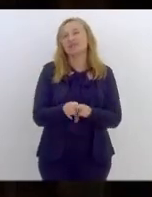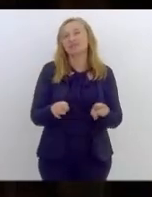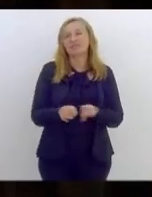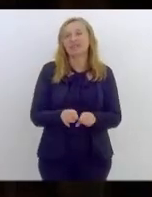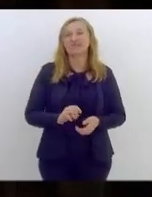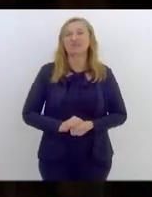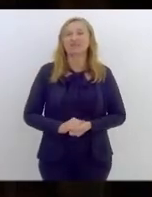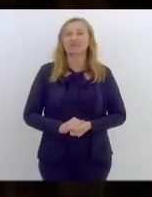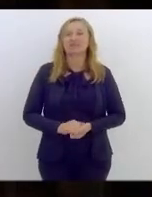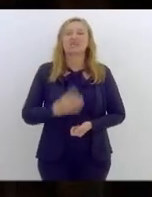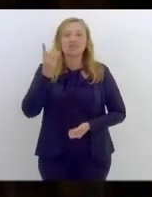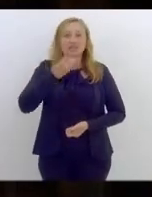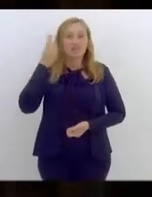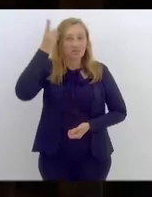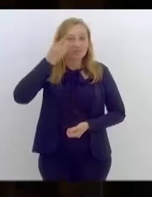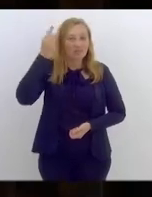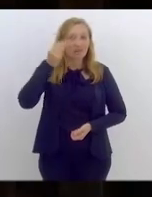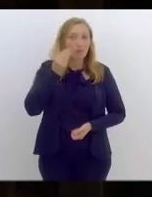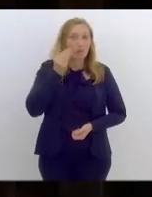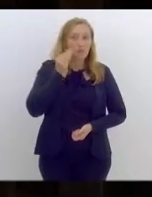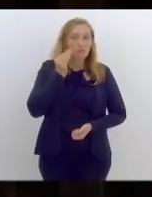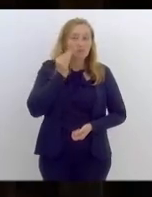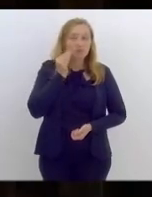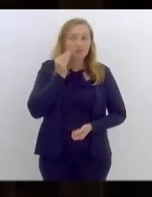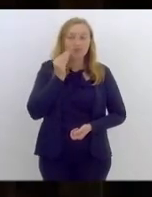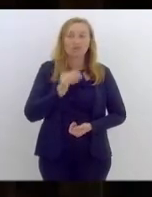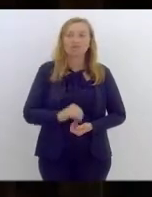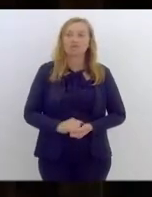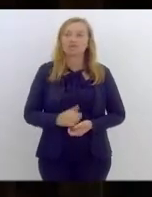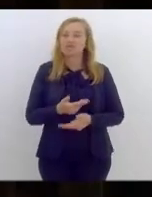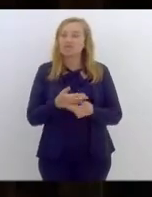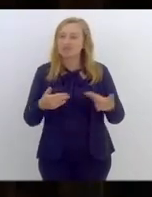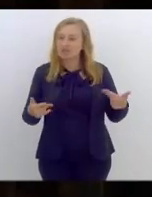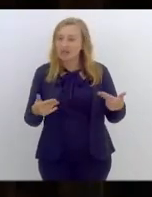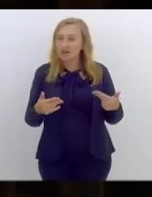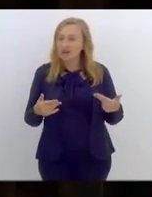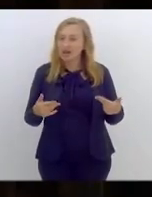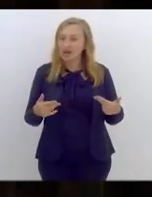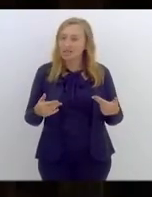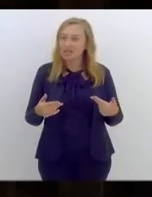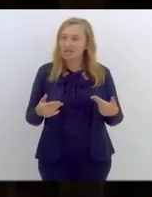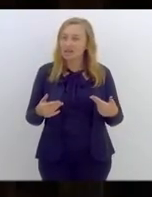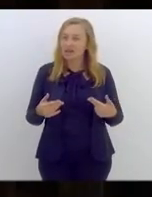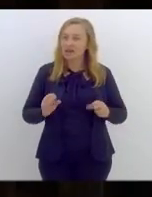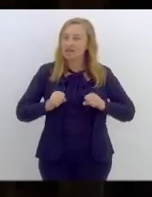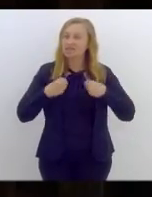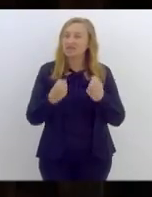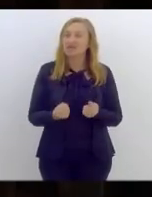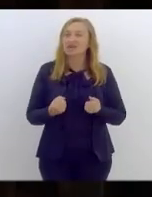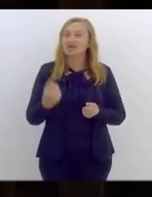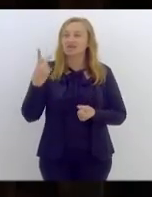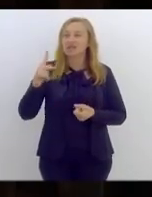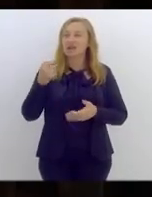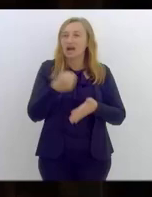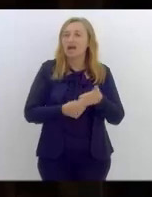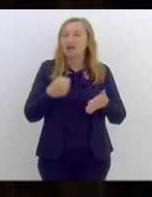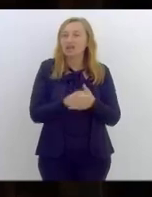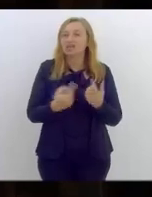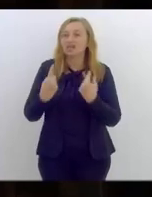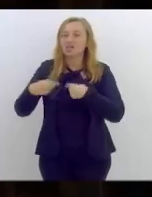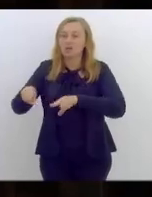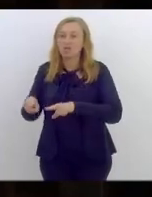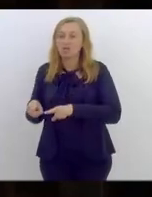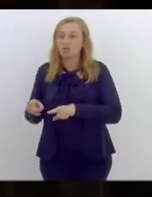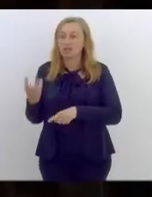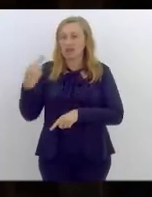que, deputada Mônica Francisco, dentre muitas bandeiras que ela levanta, uma das que mais me encanta é a luta contra a intolerância